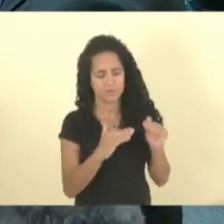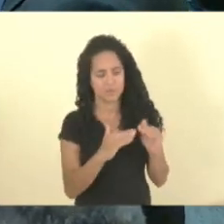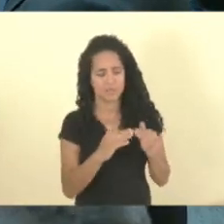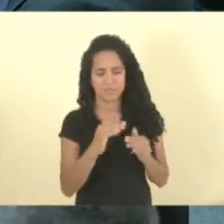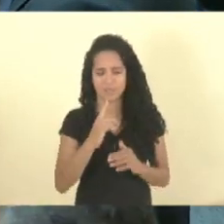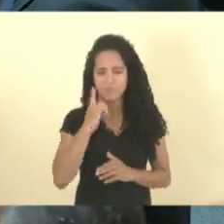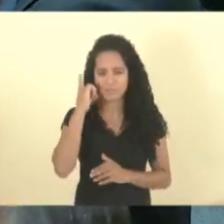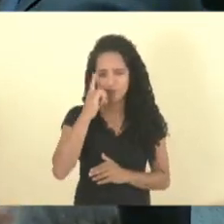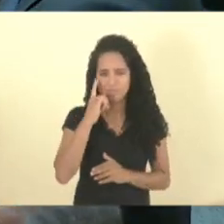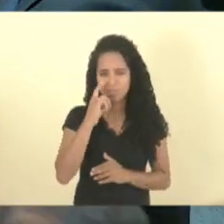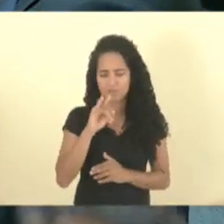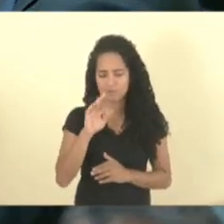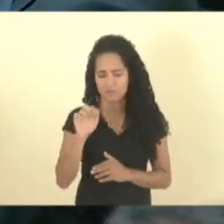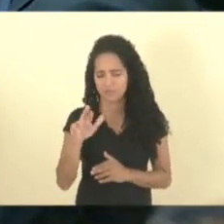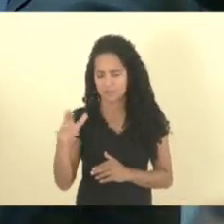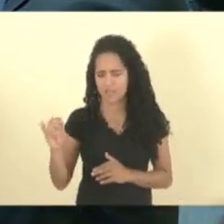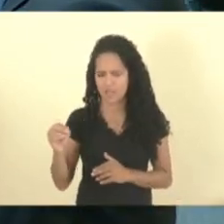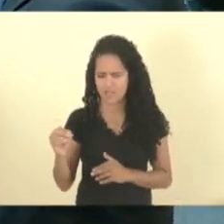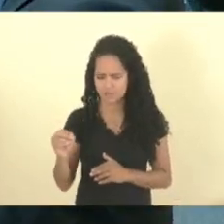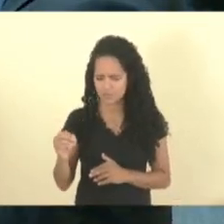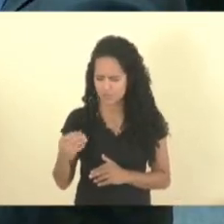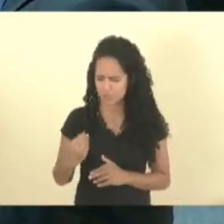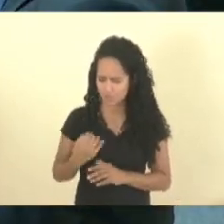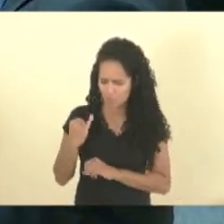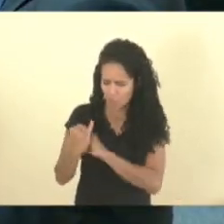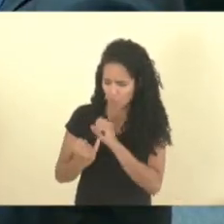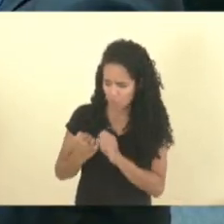deputado Teodorico Ferraços, está online?